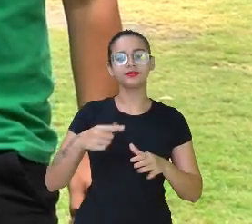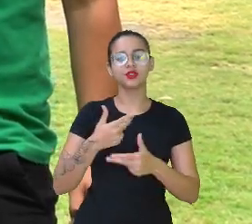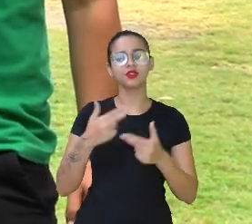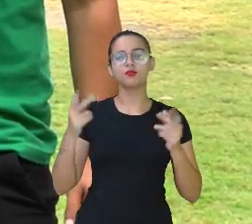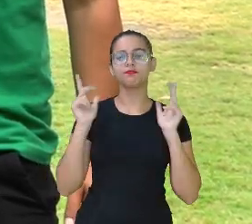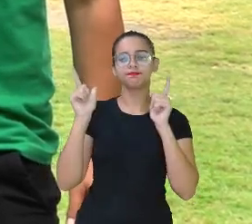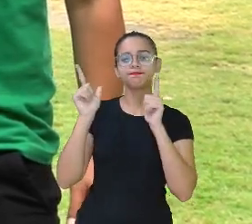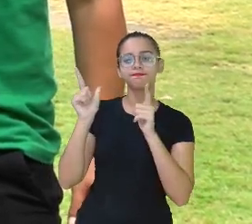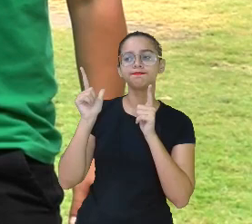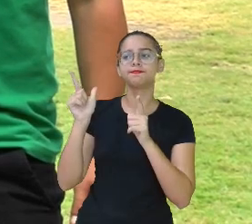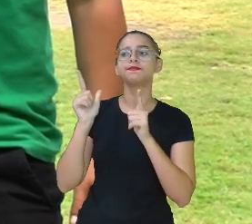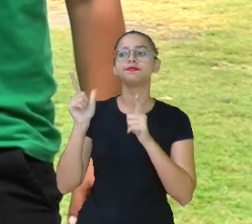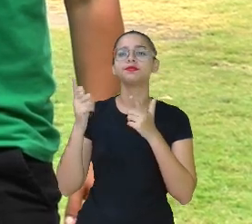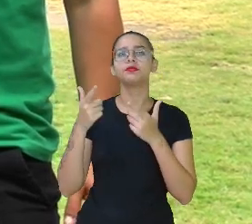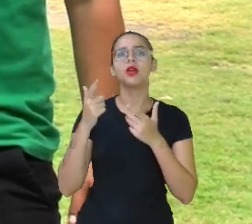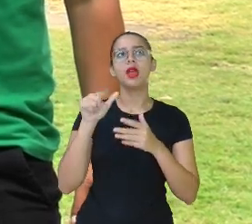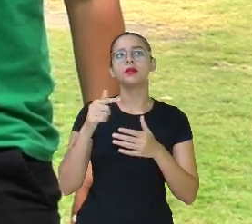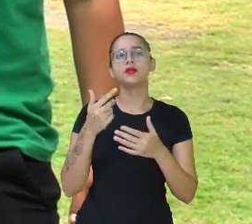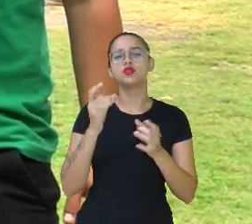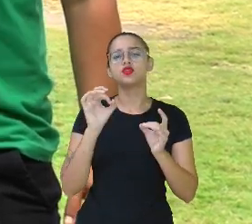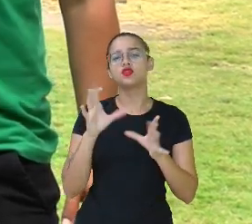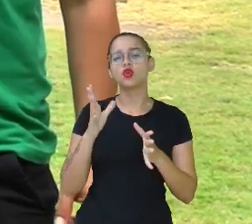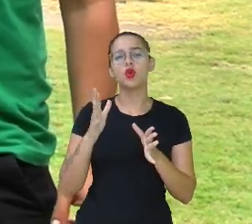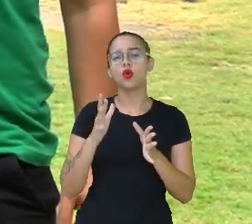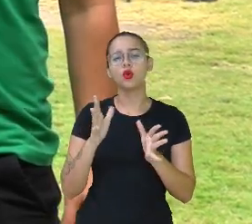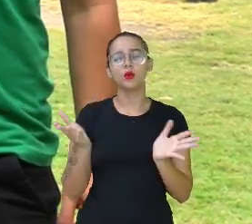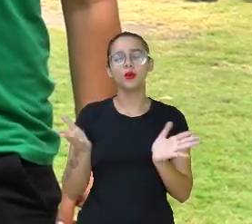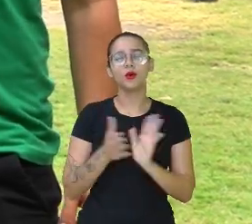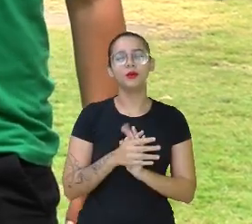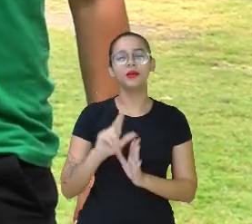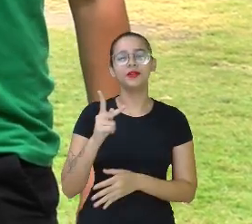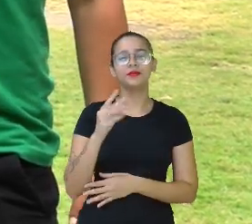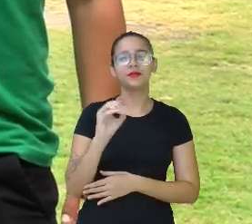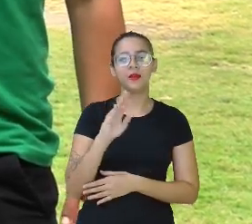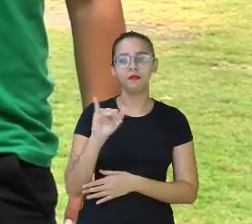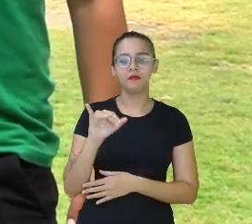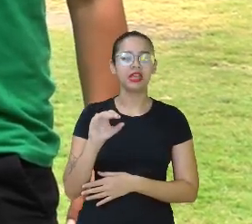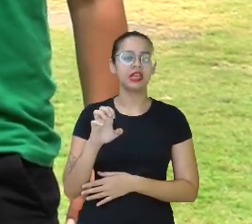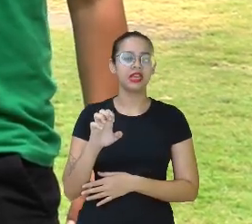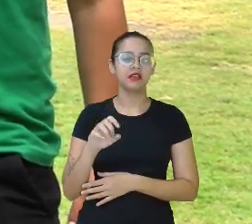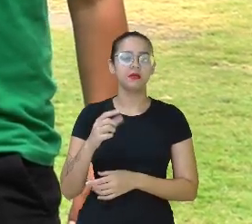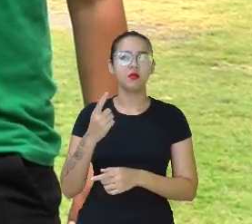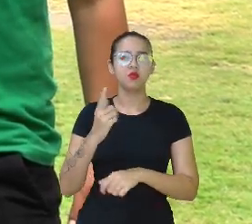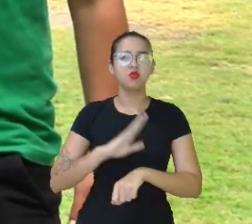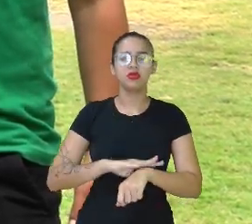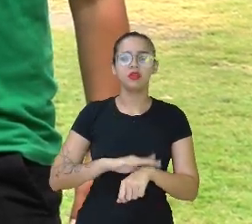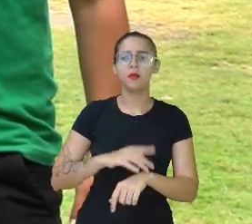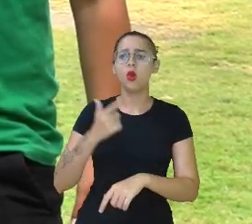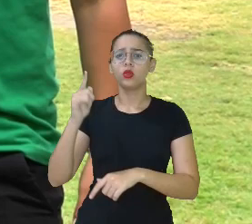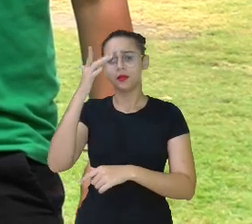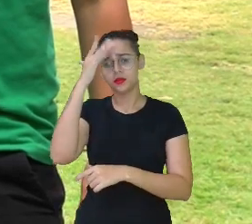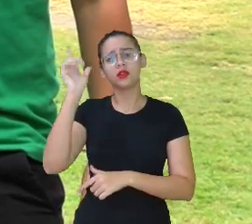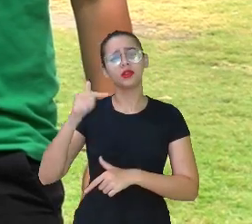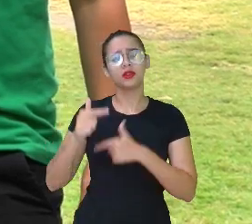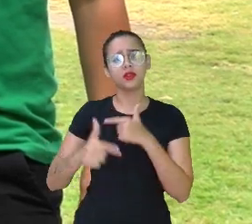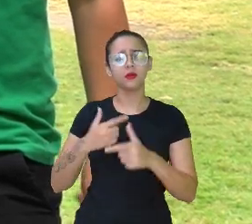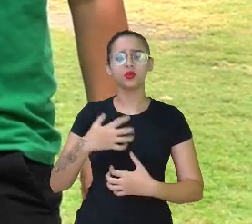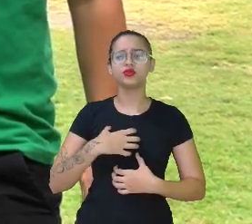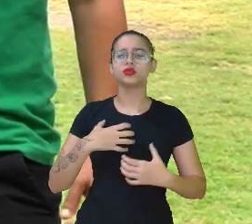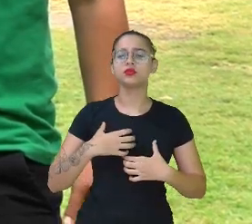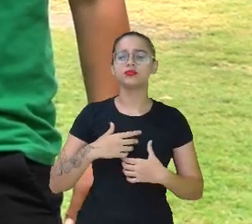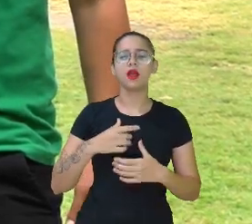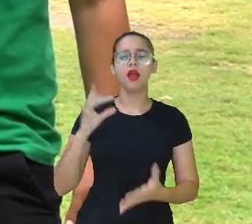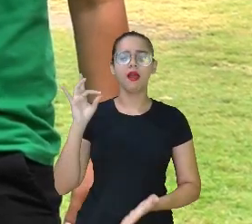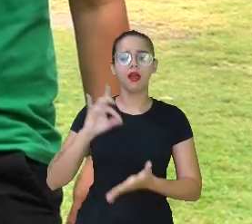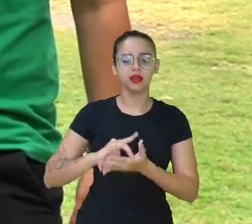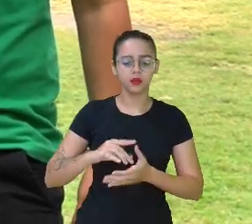entretenimento, como algo assim, é um hobby para passar um tempo. Para outras pessoas é trabalho, é forma de ampliação da